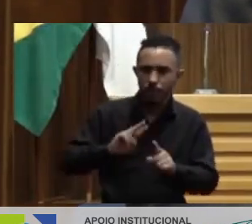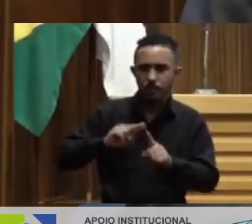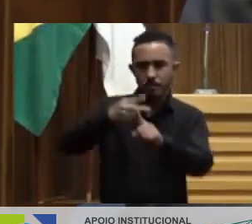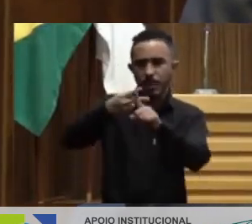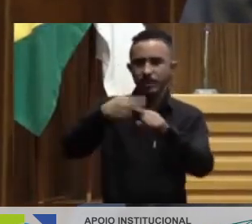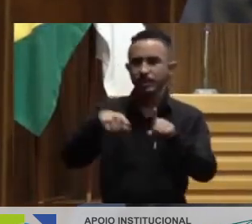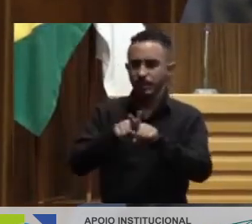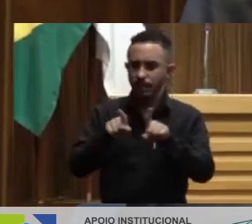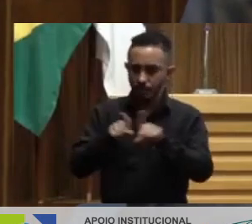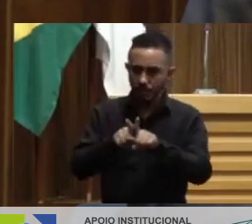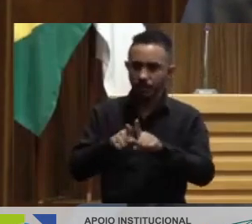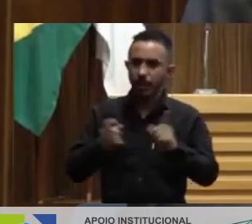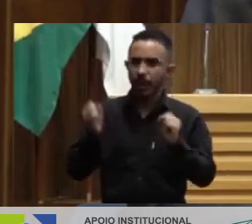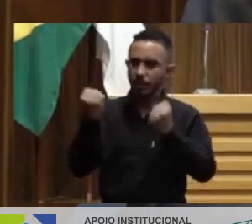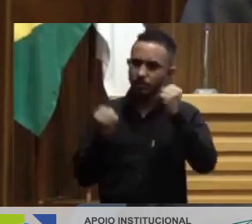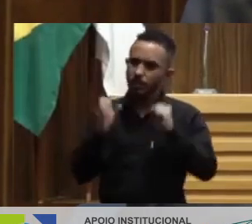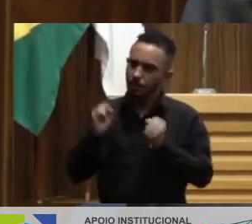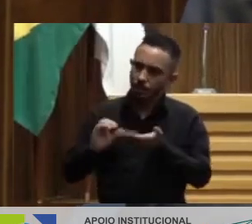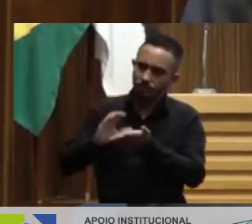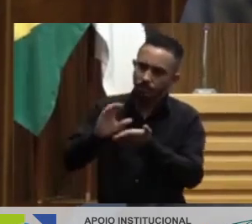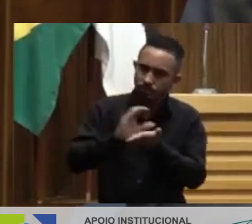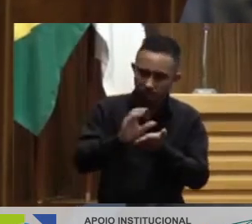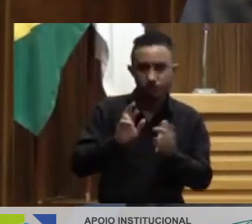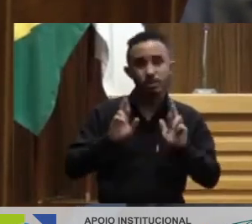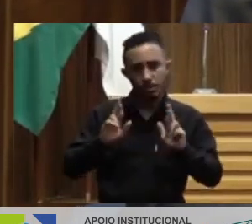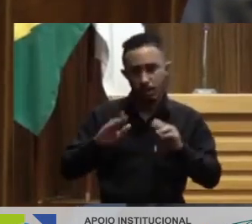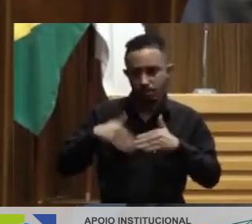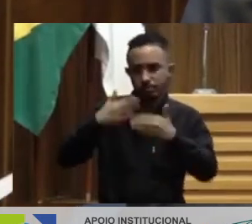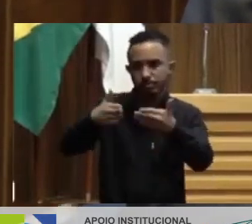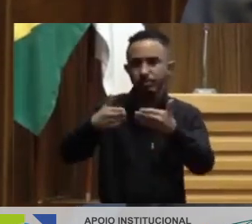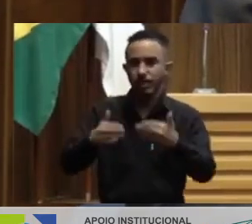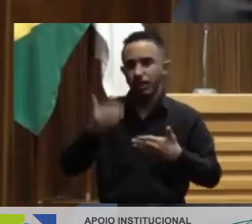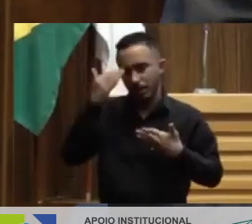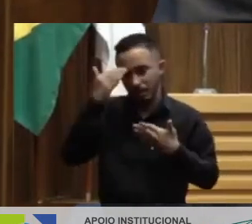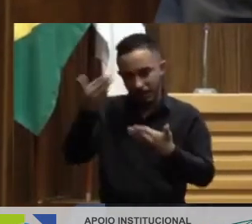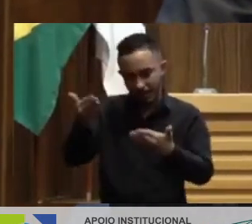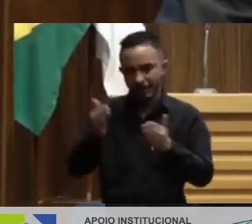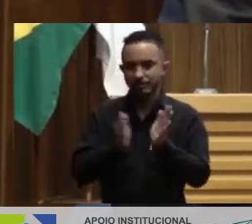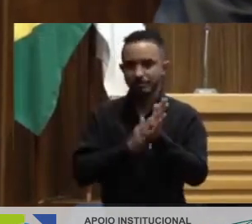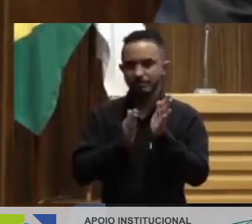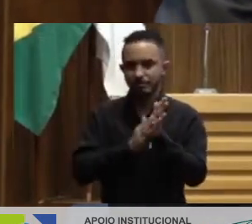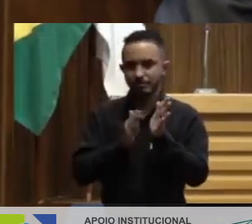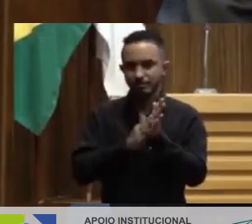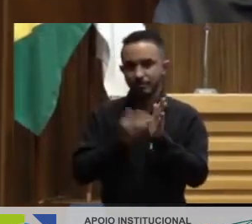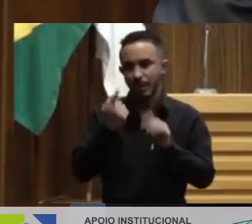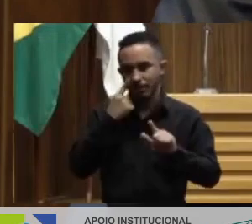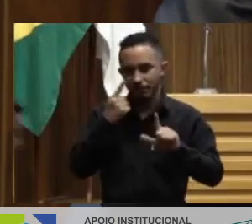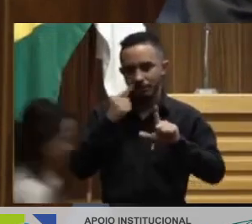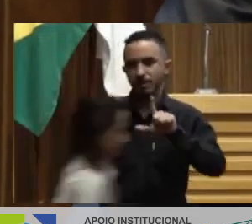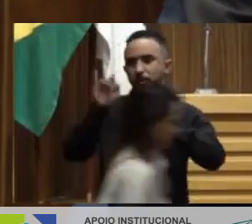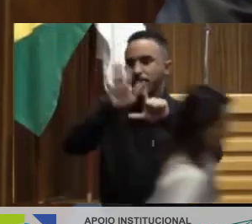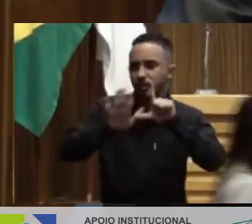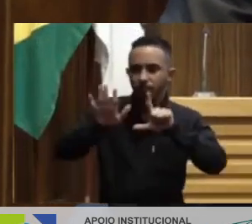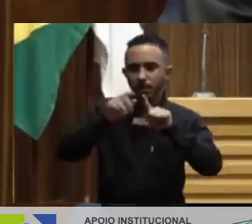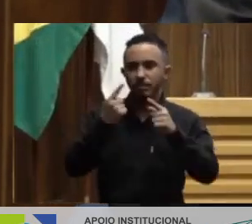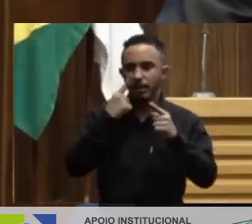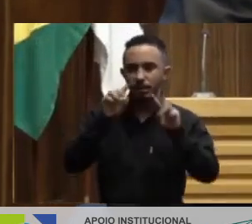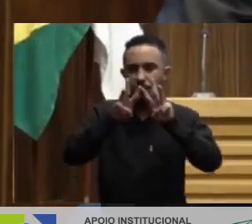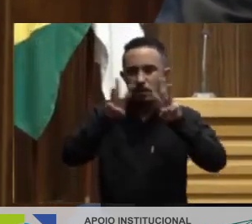pode mais que o BNDES, e junto nós vamos fazer muito mais. Muito obrigado, e está aí o plataforma para vocês analisarem.